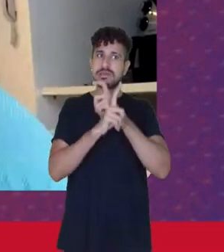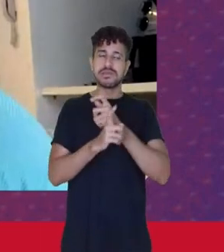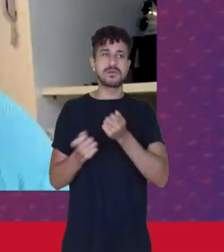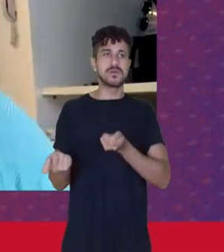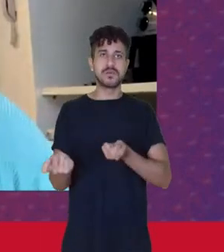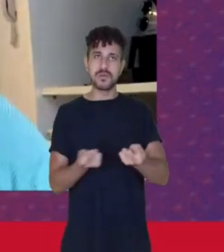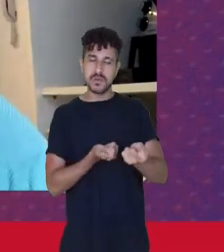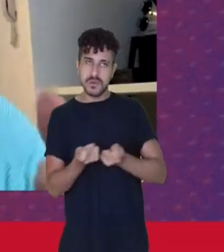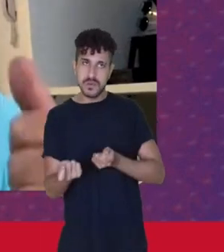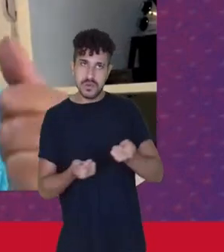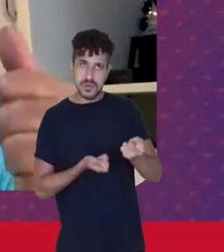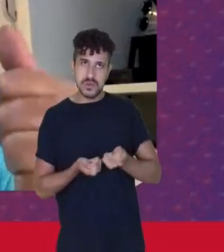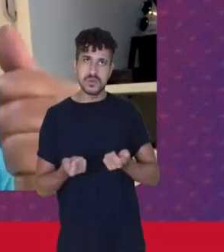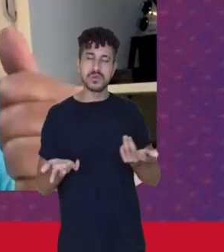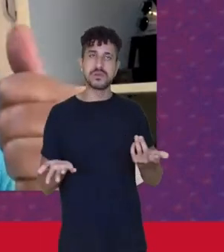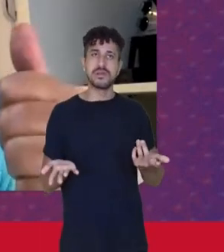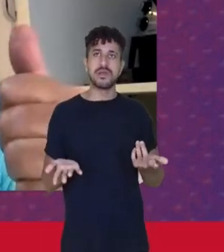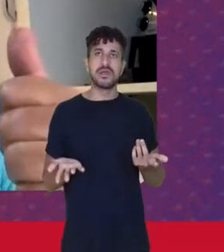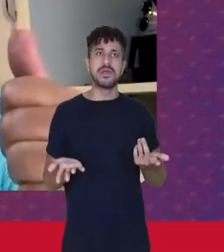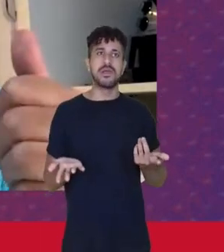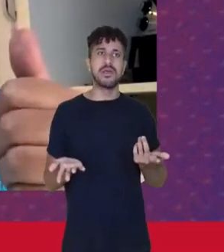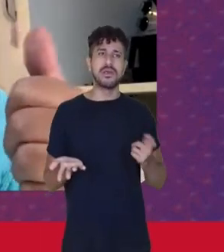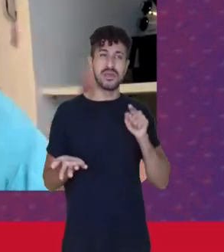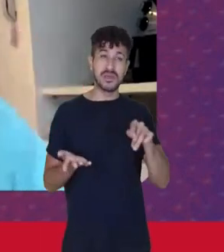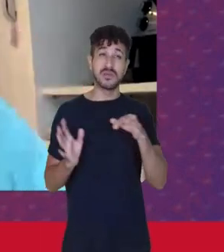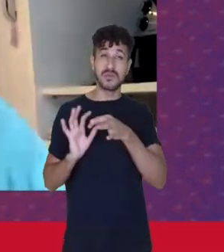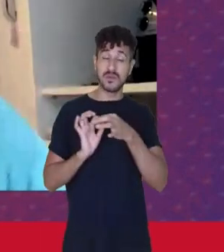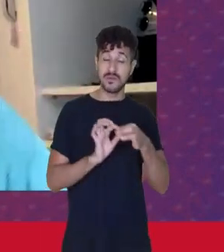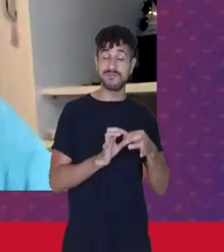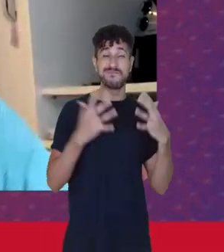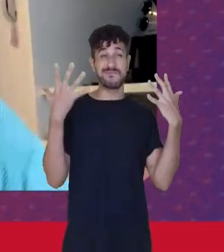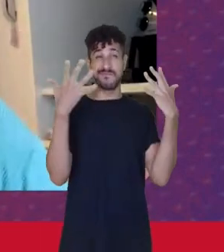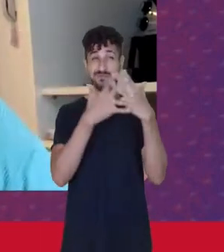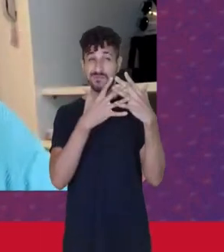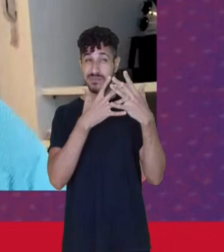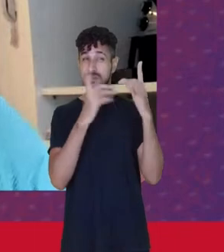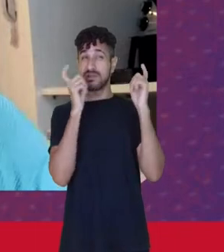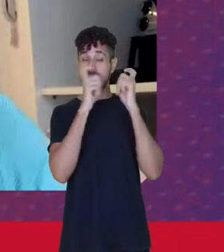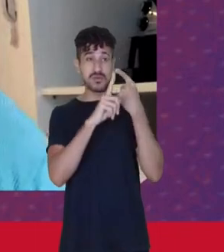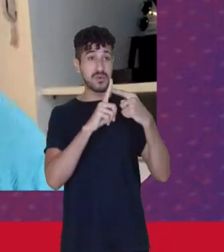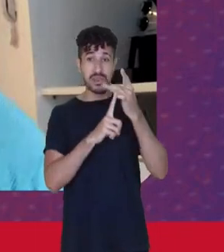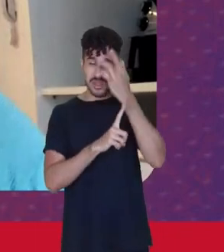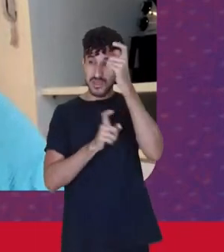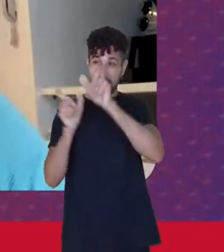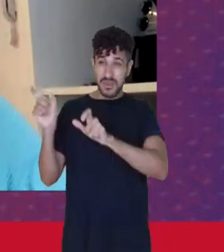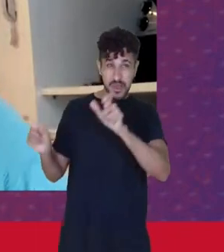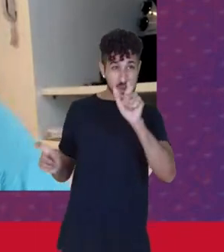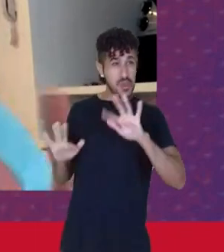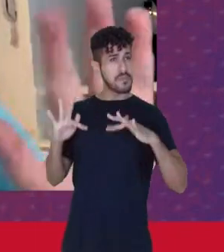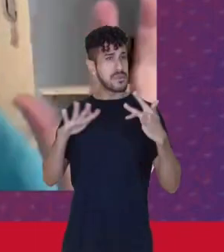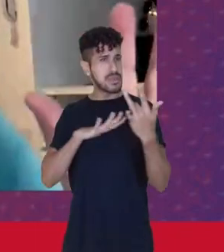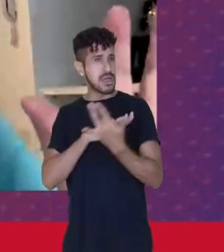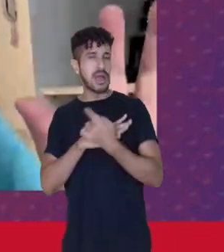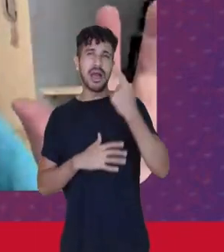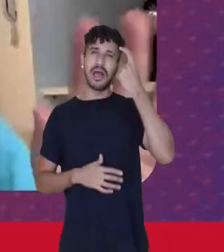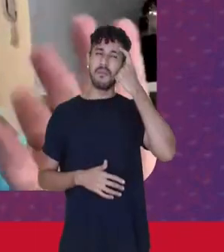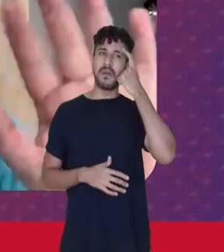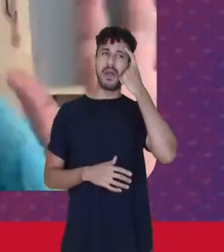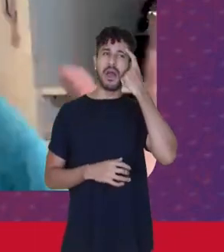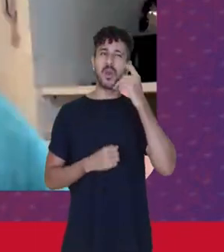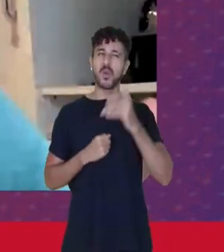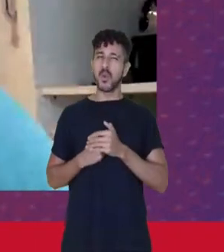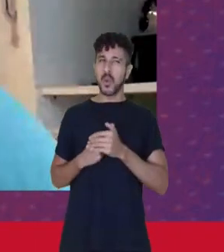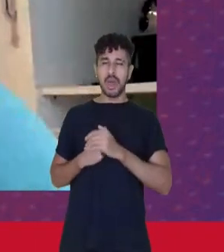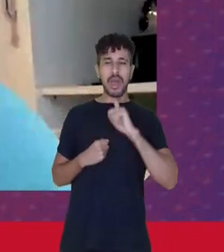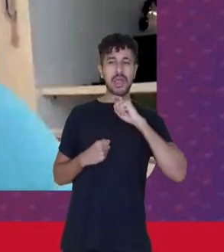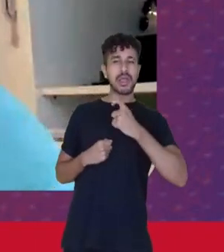controle, ela é complexa porque as pessoas nas redes sociais se acham anônimas, ninguém